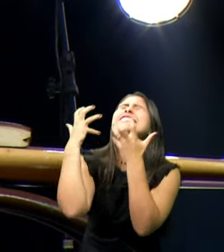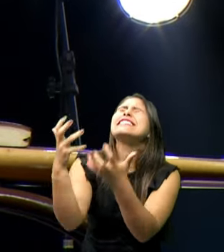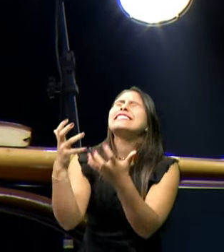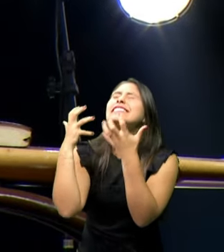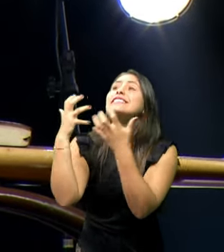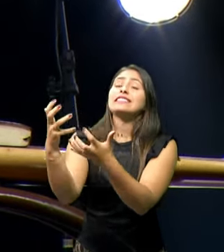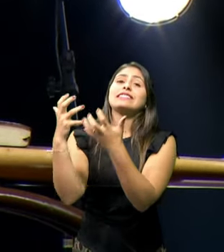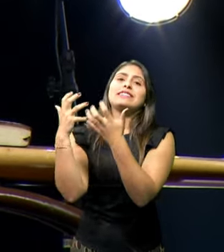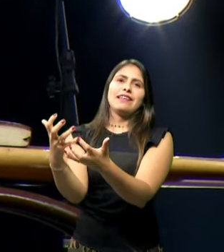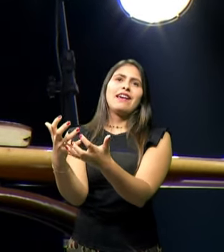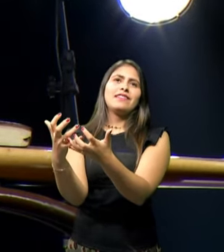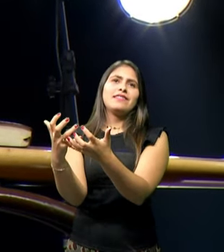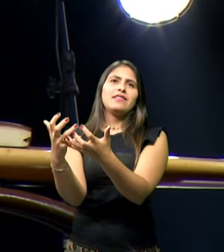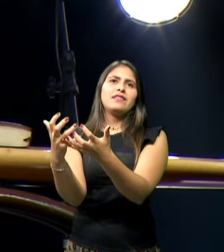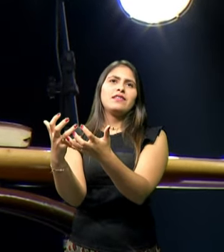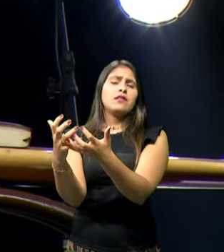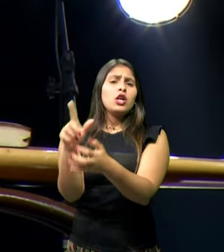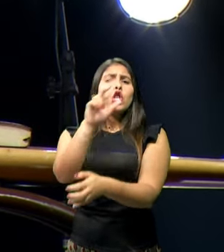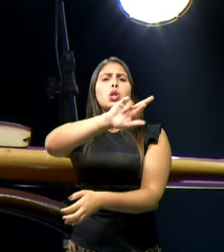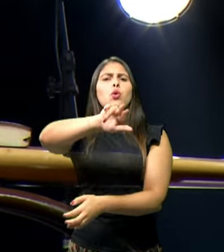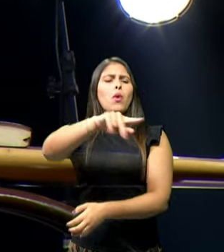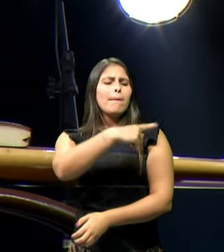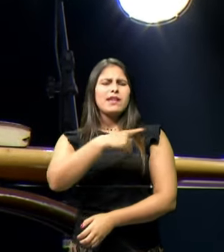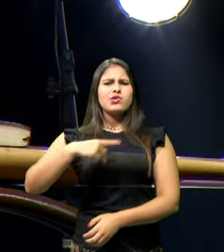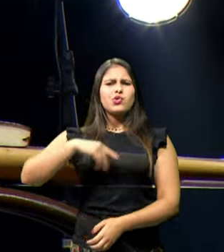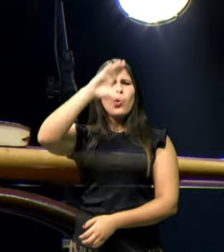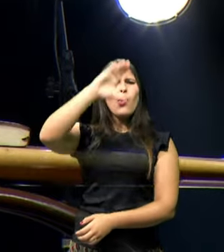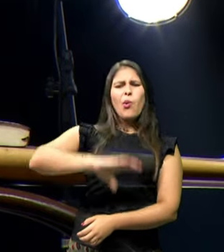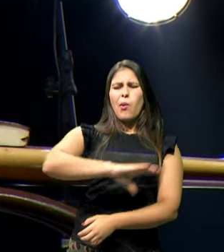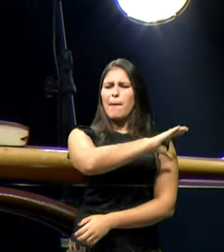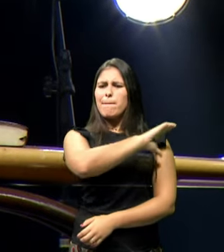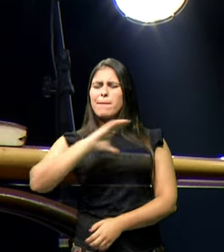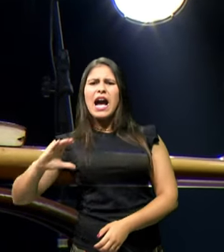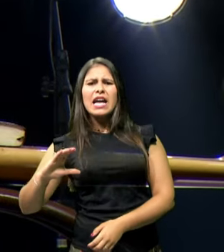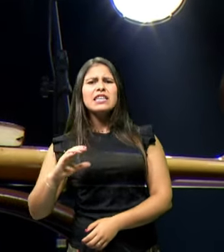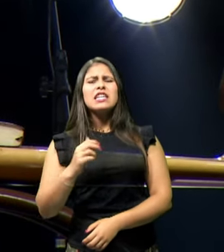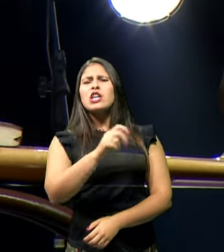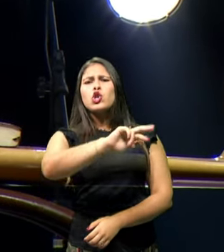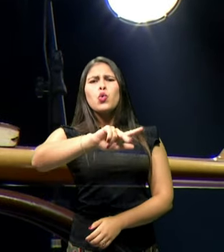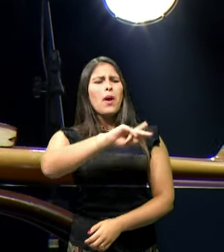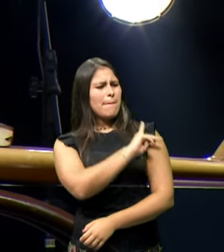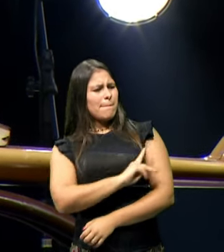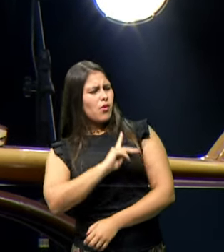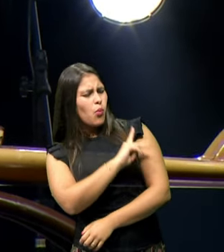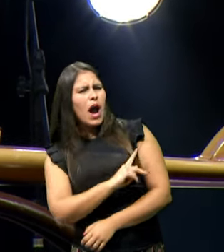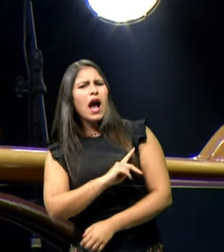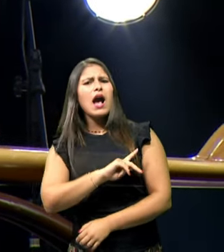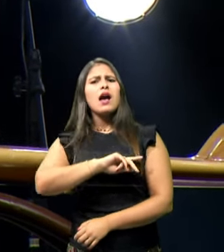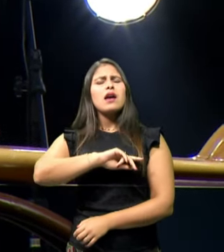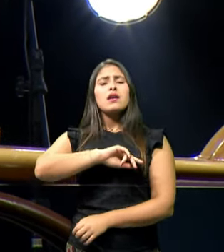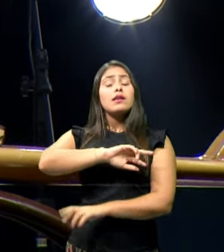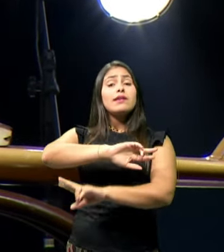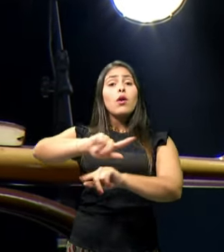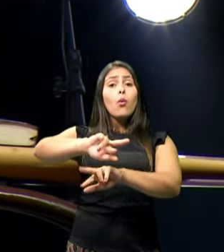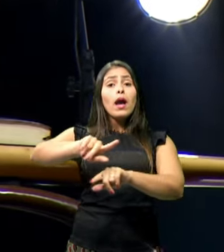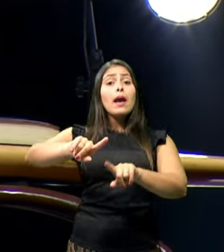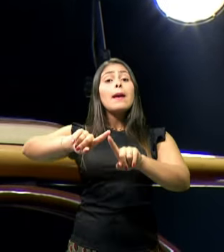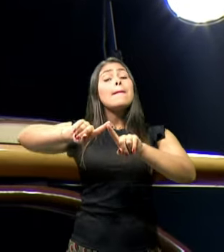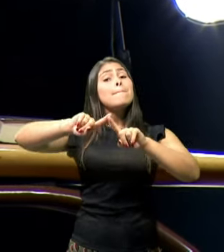verdade. A verdade não é o pastor, não é o padre, nem o papa. Também não é Maria, nem Pedro, nem Paulo, nem Tiago, nem João. A verdade é